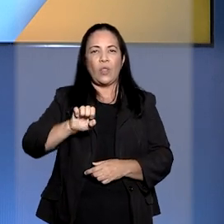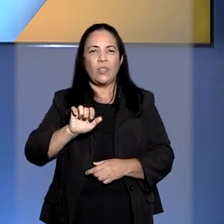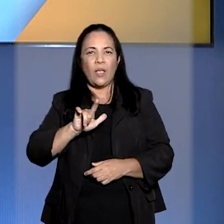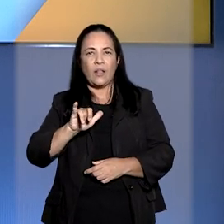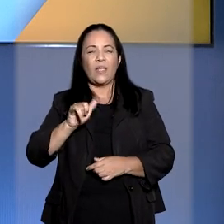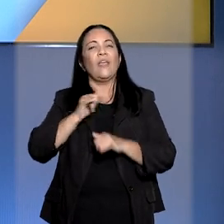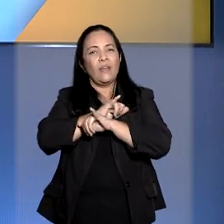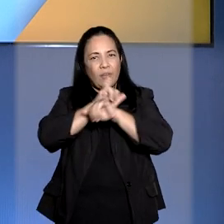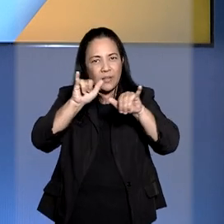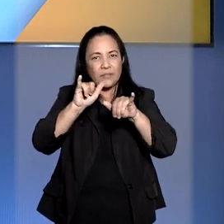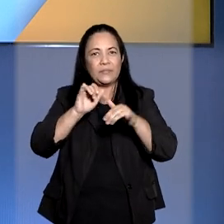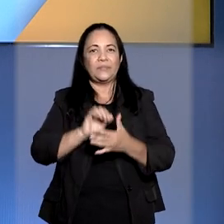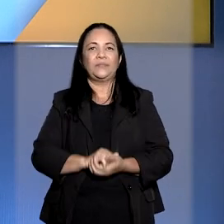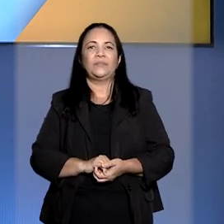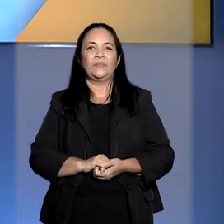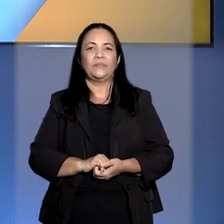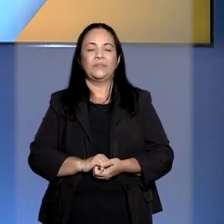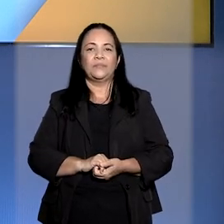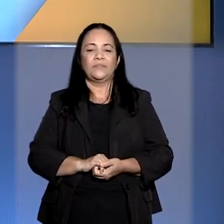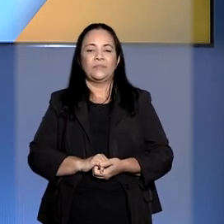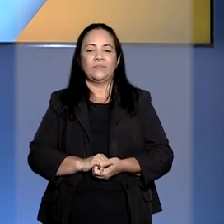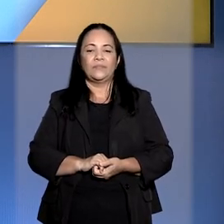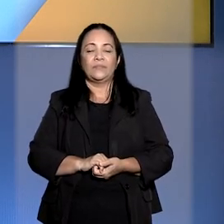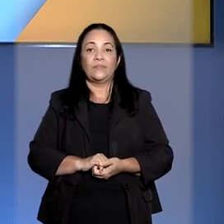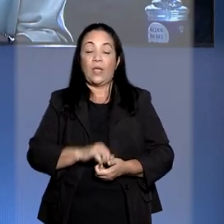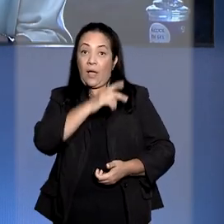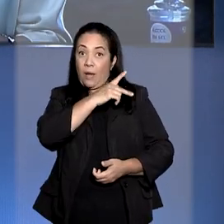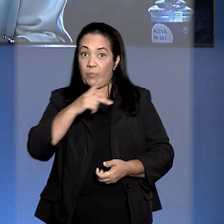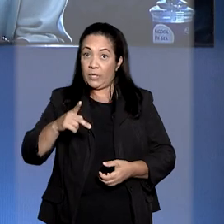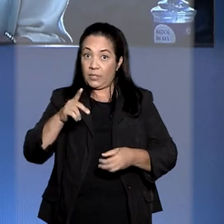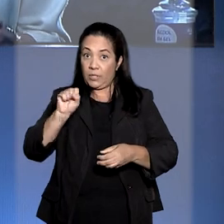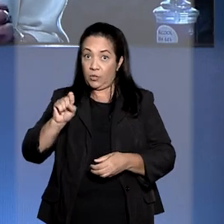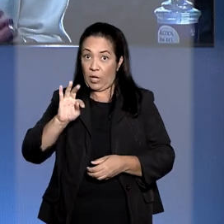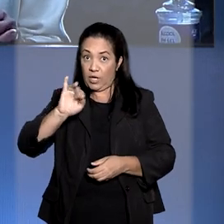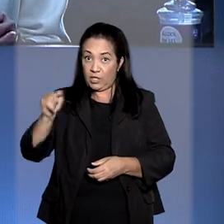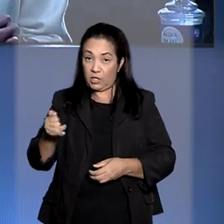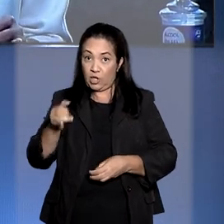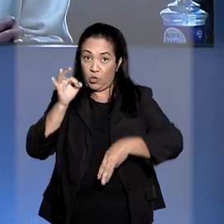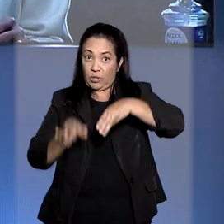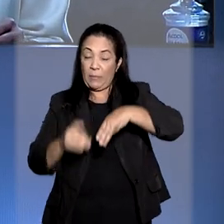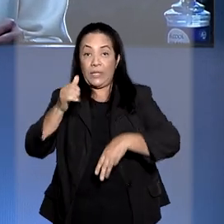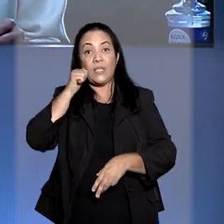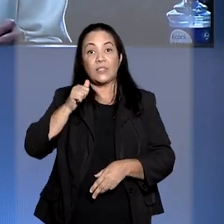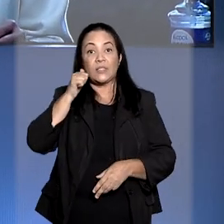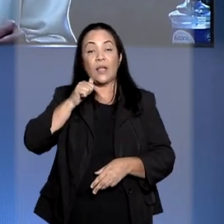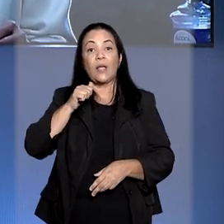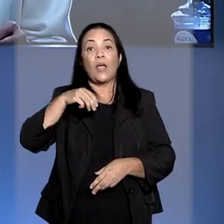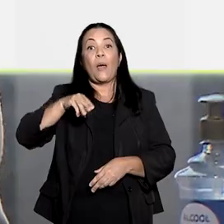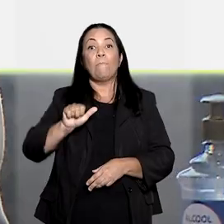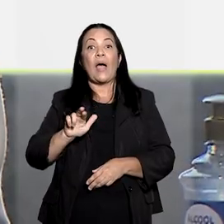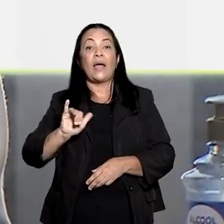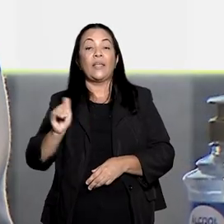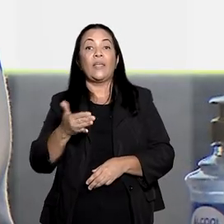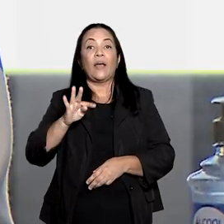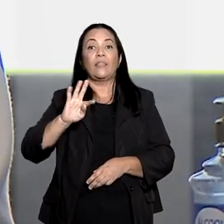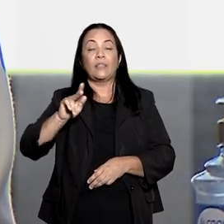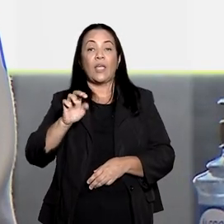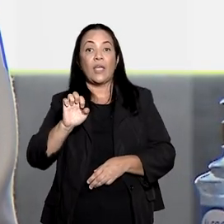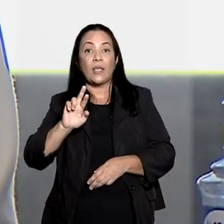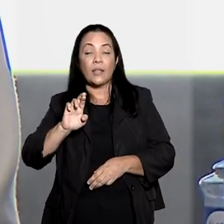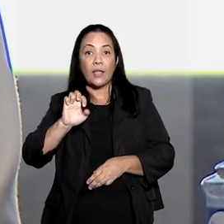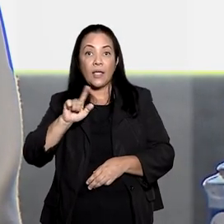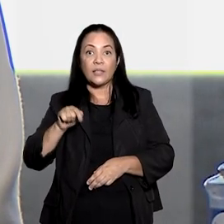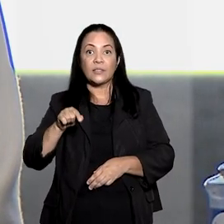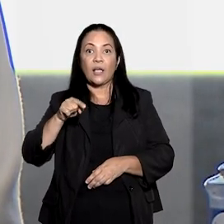repórter Nely Macedo tem mais informações a presidente do Superior Tribunal de Justiça Ministra Maria